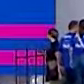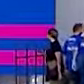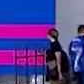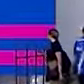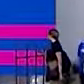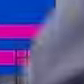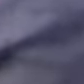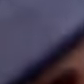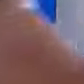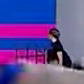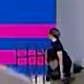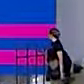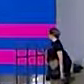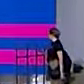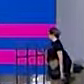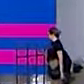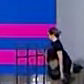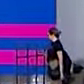Tchau.